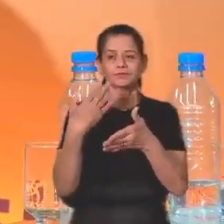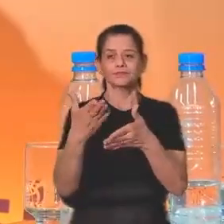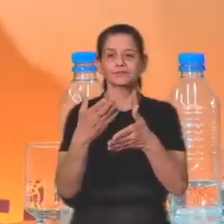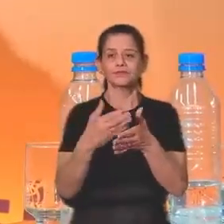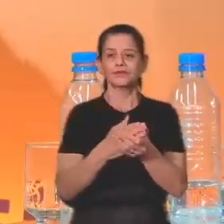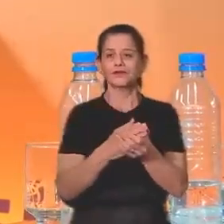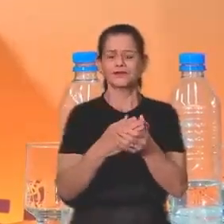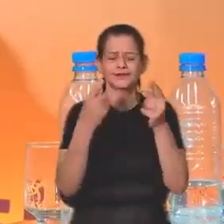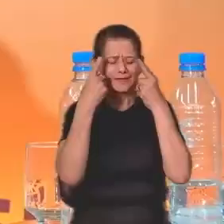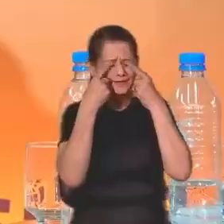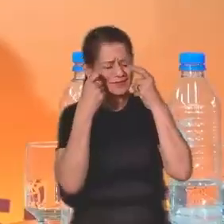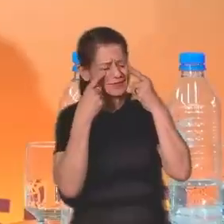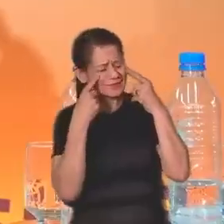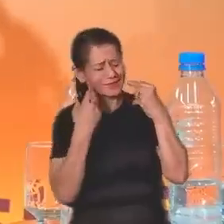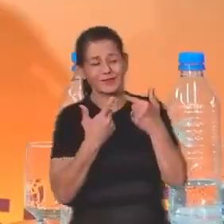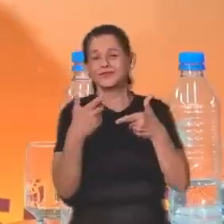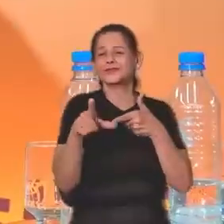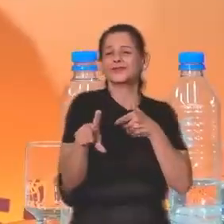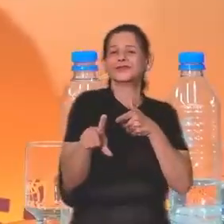Chorona.